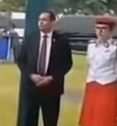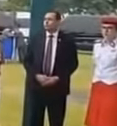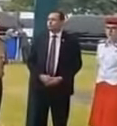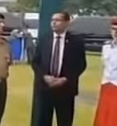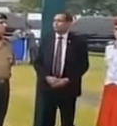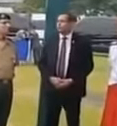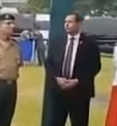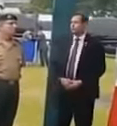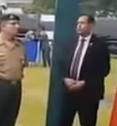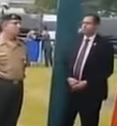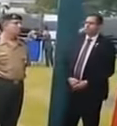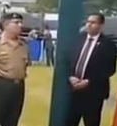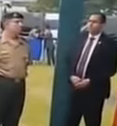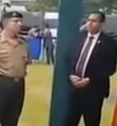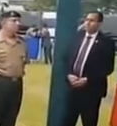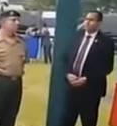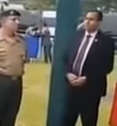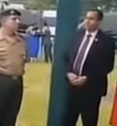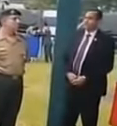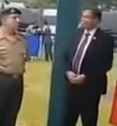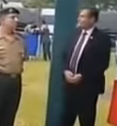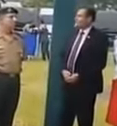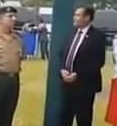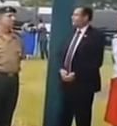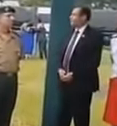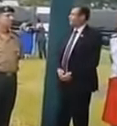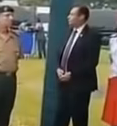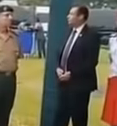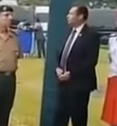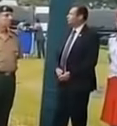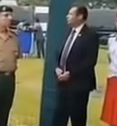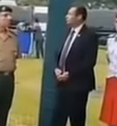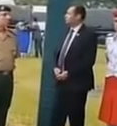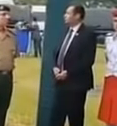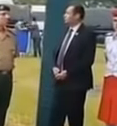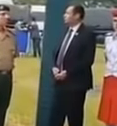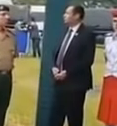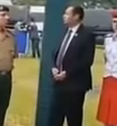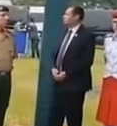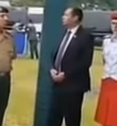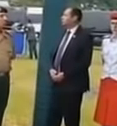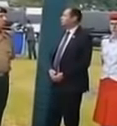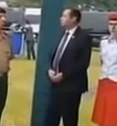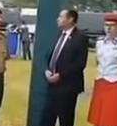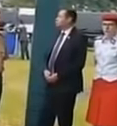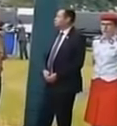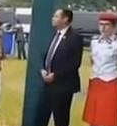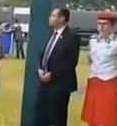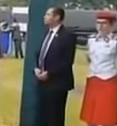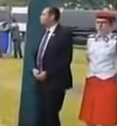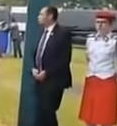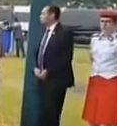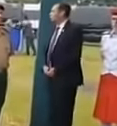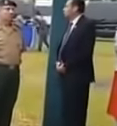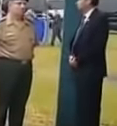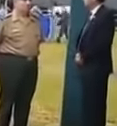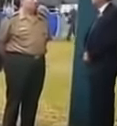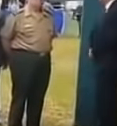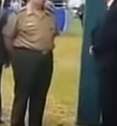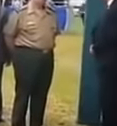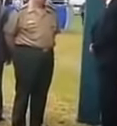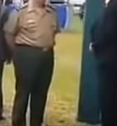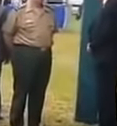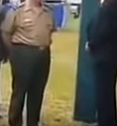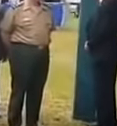até chegar ao seu feliz acabamento. Por Cristo nosso Senhor.